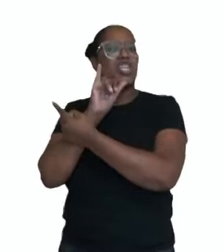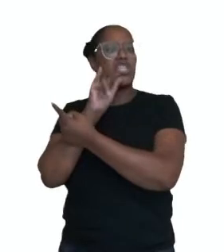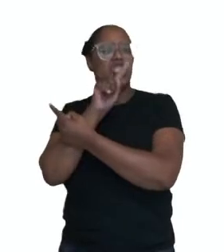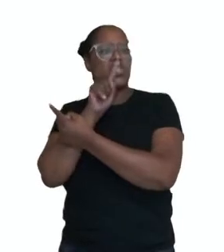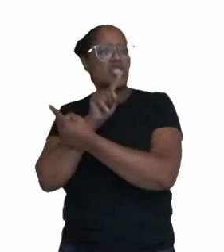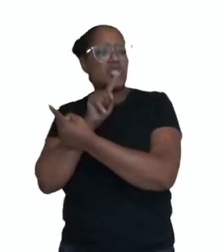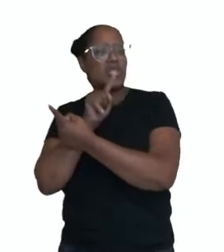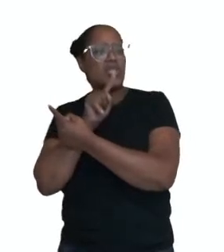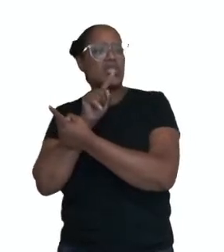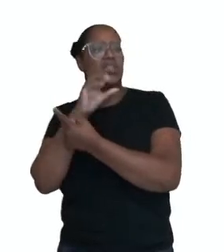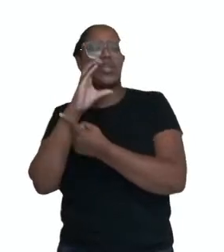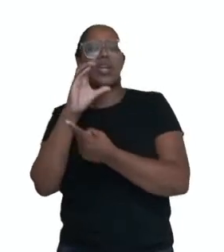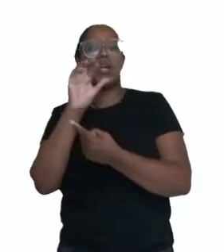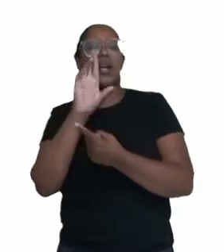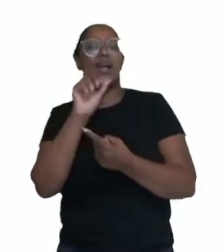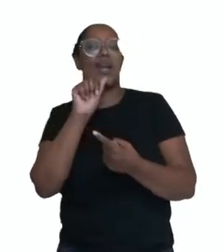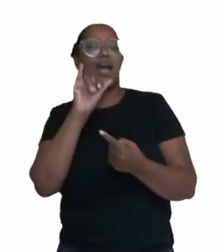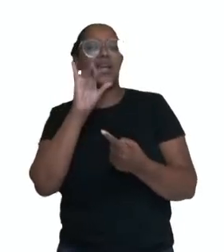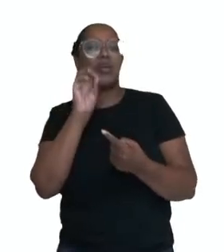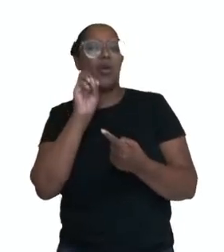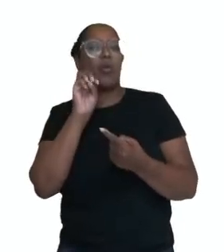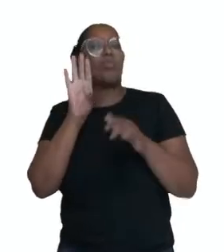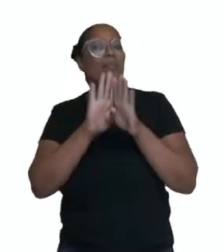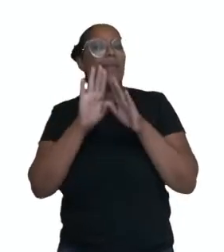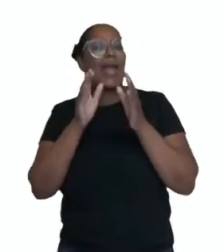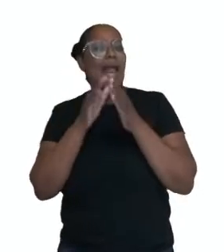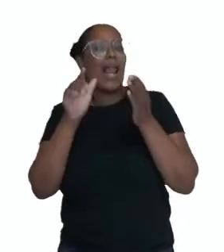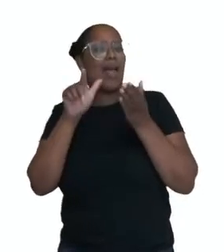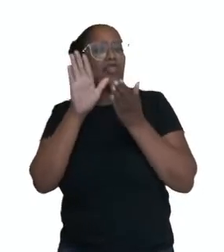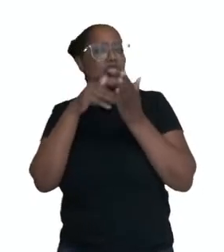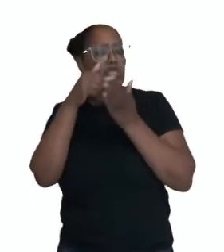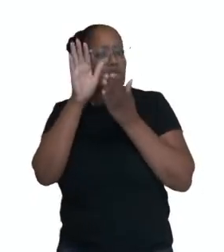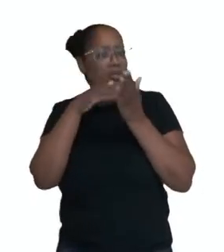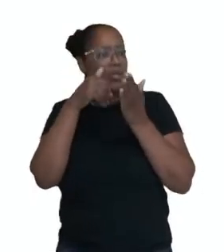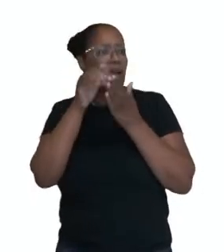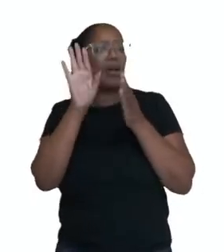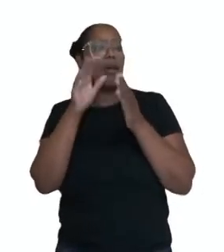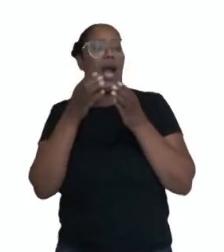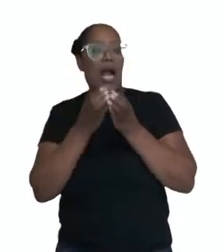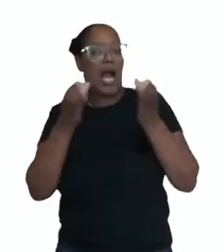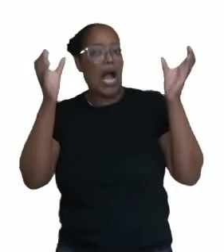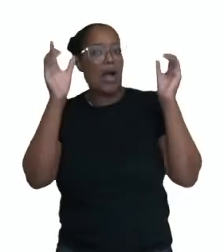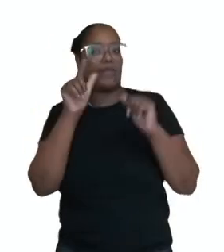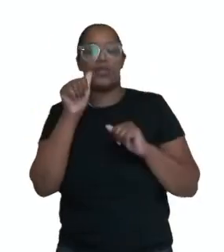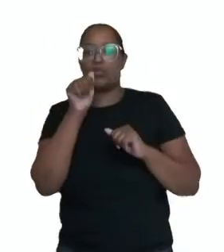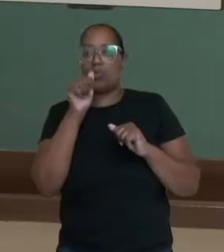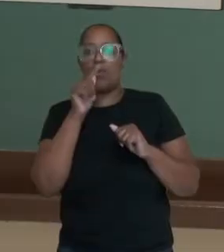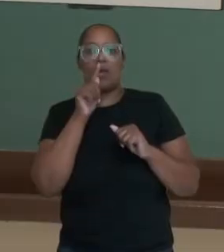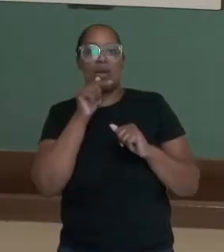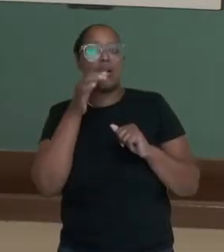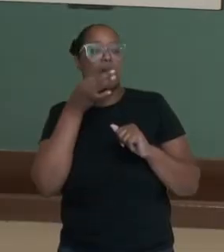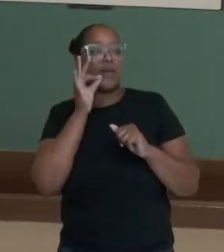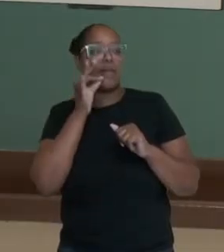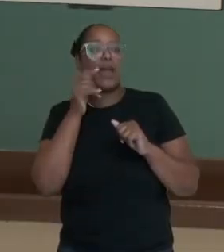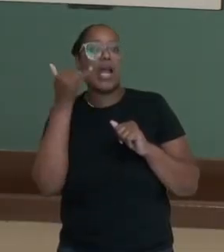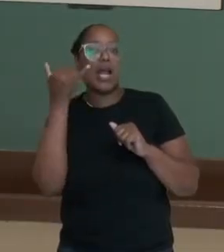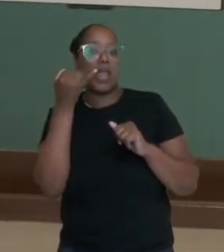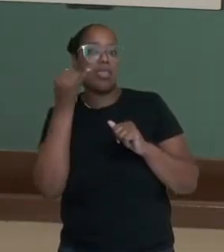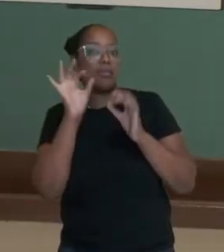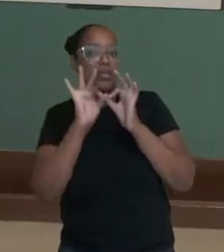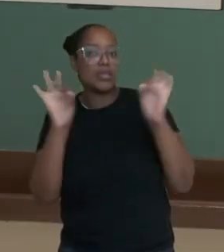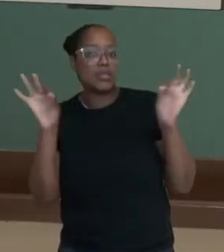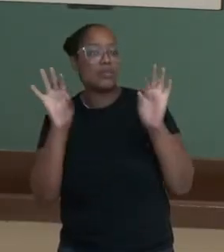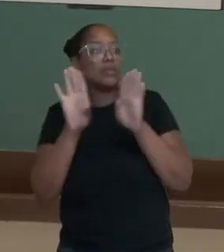né? O crayon, a lata de tinta, a garrafa térmica, a caneta comum que a gente